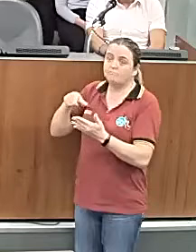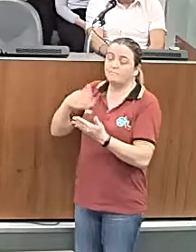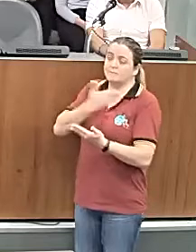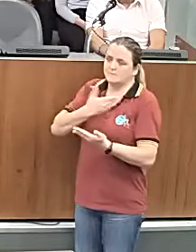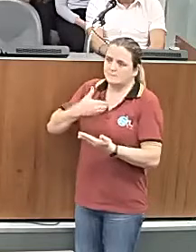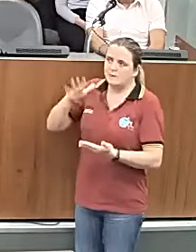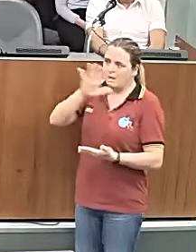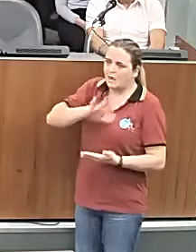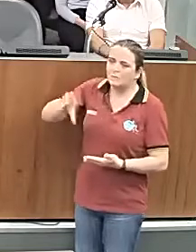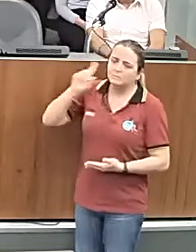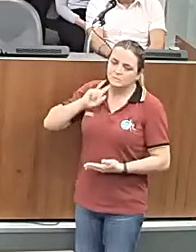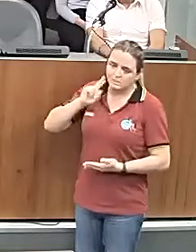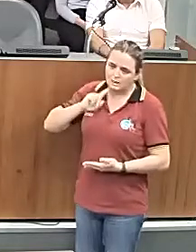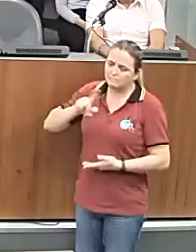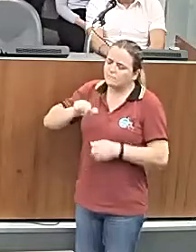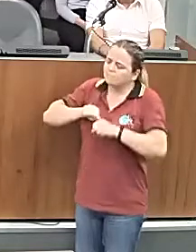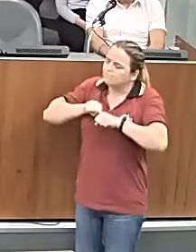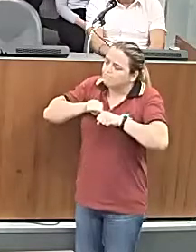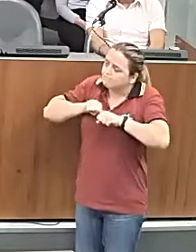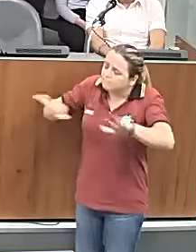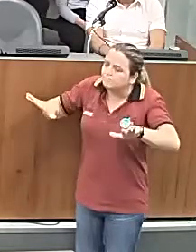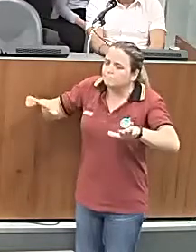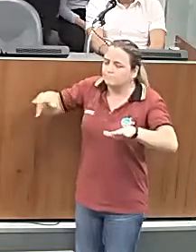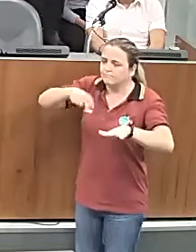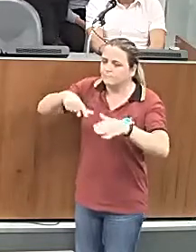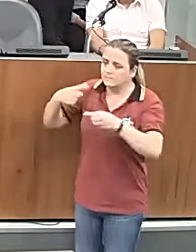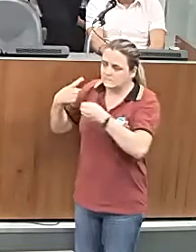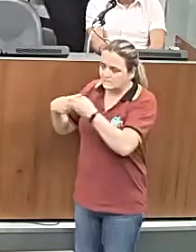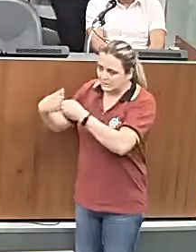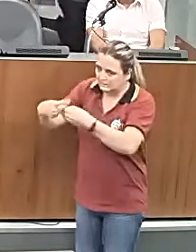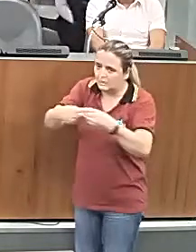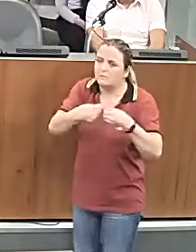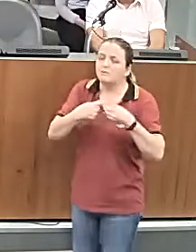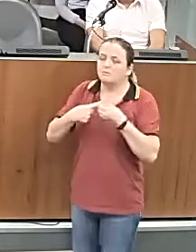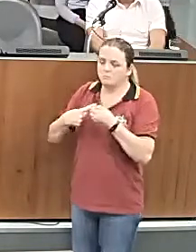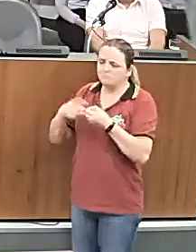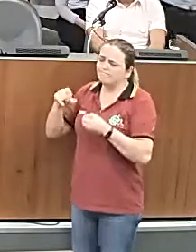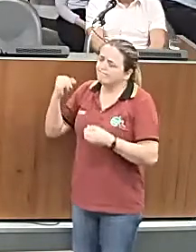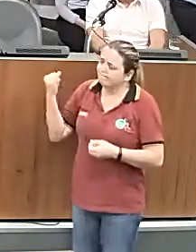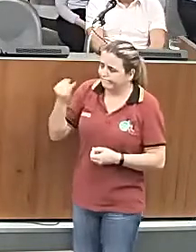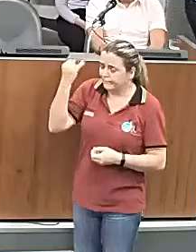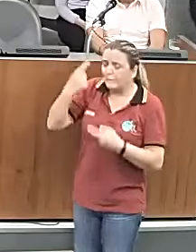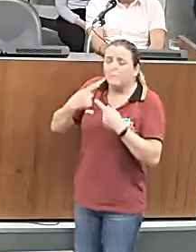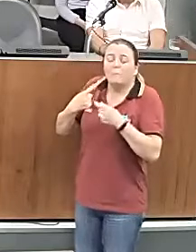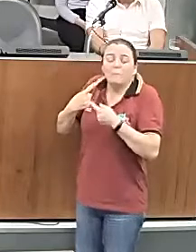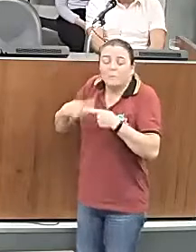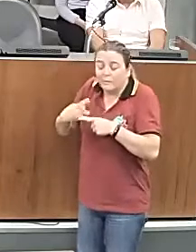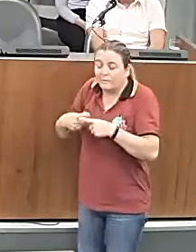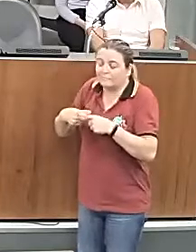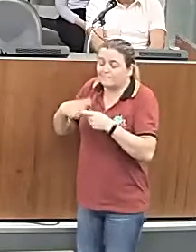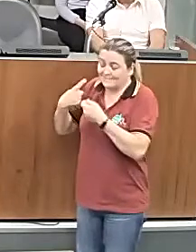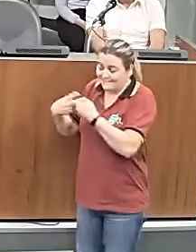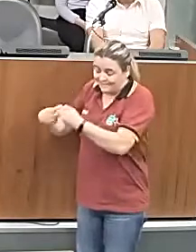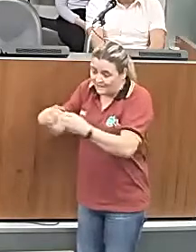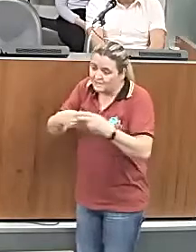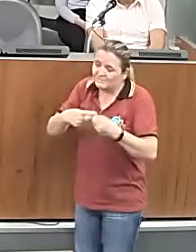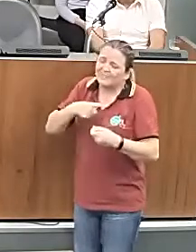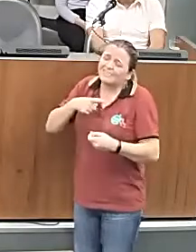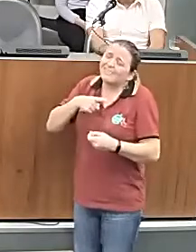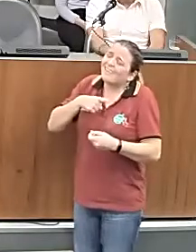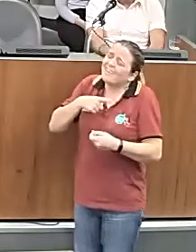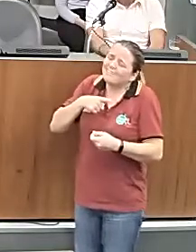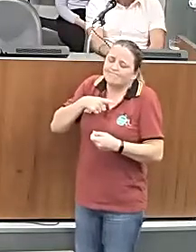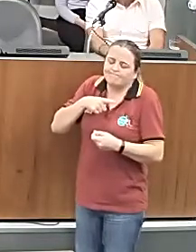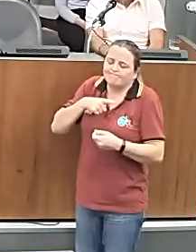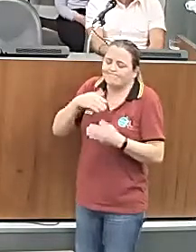Reconhecemos a importância, a relevância desse momento, da possibilidade de criação de escolas bilíngues no Estado de Minas Gerais.